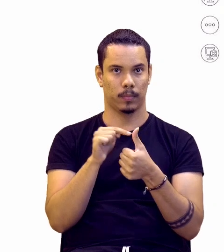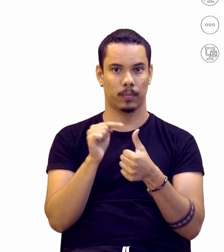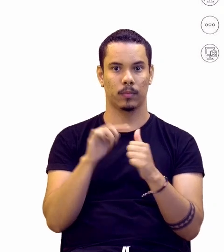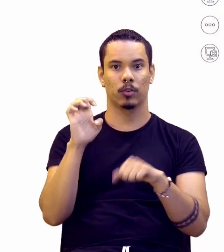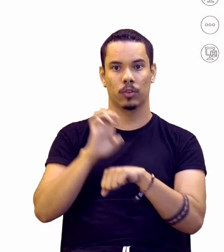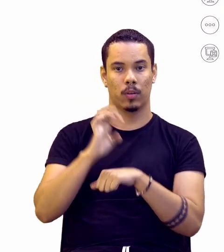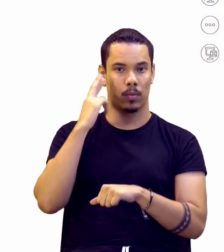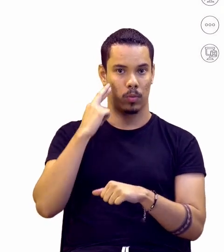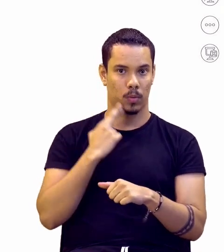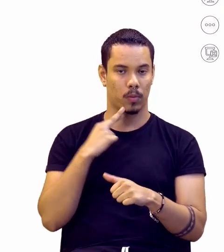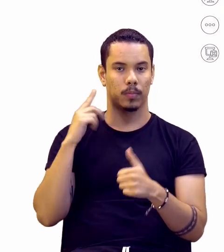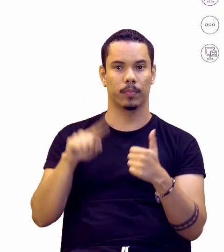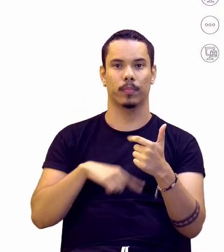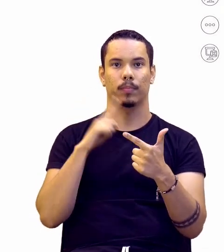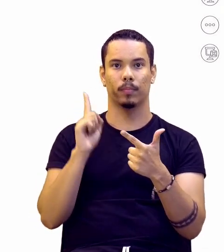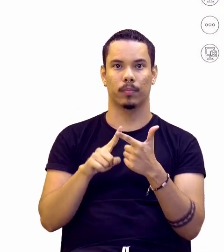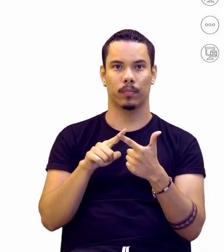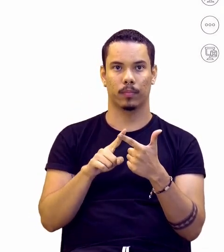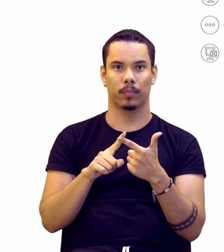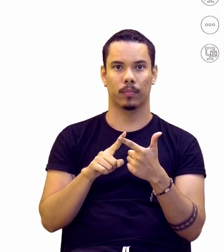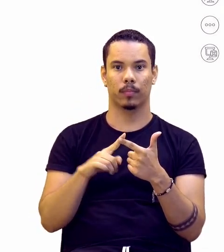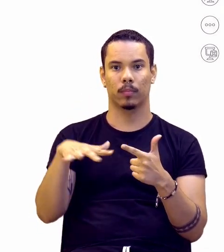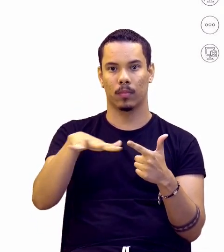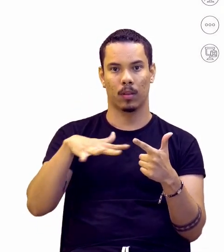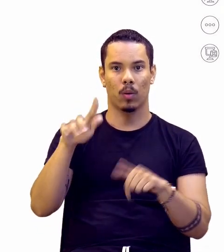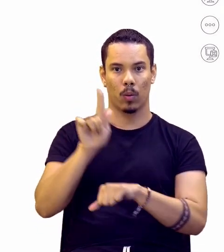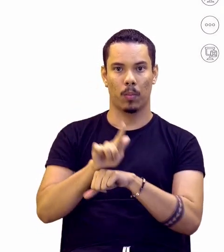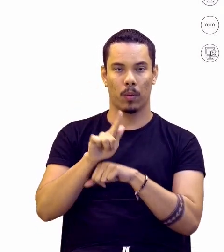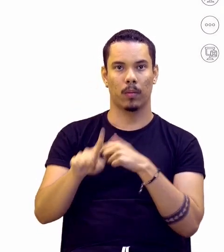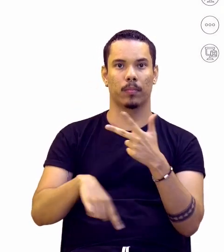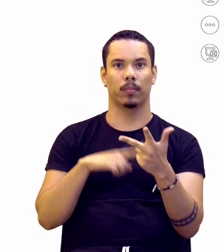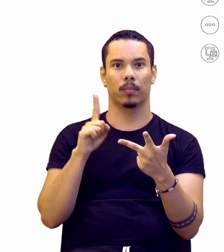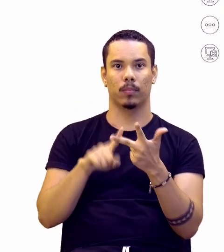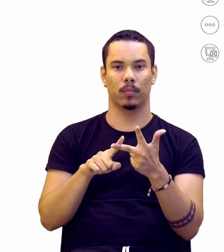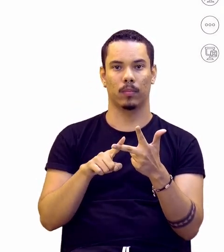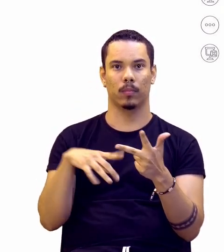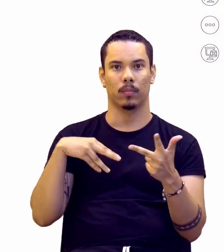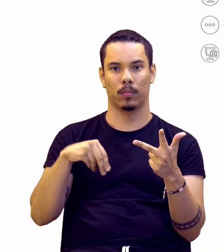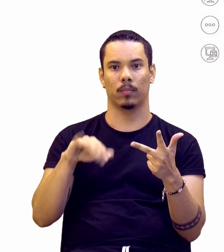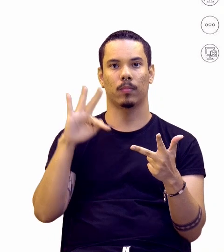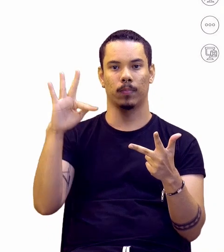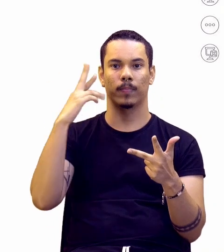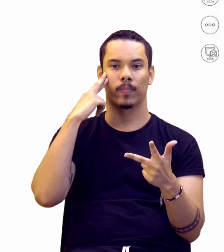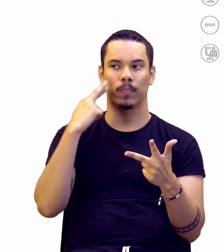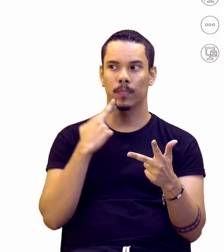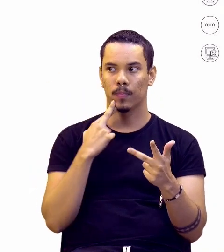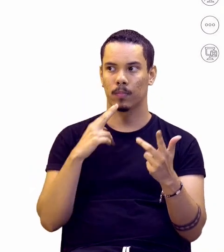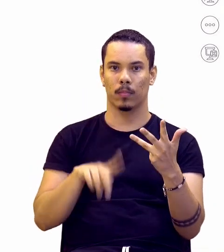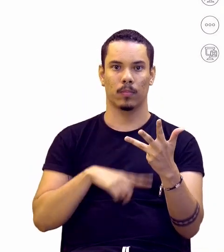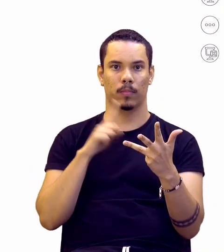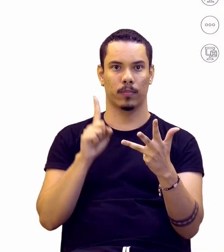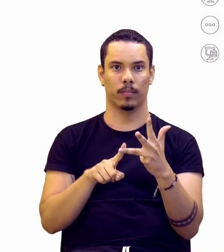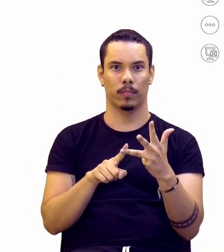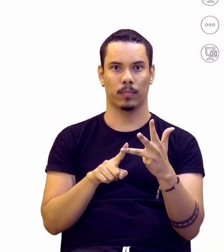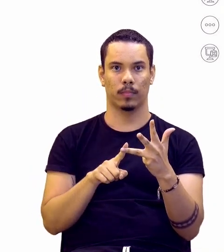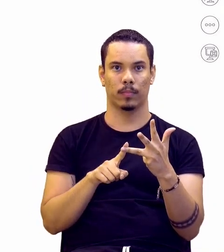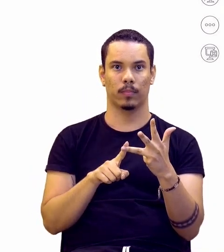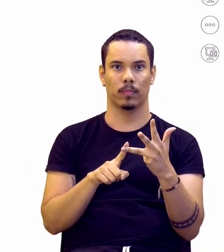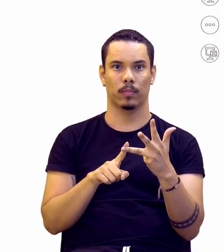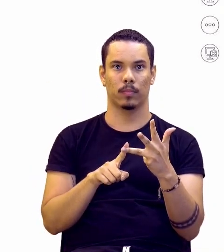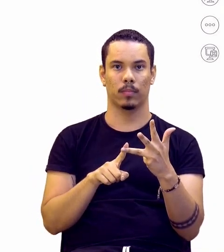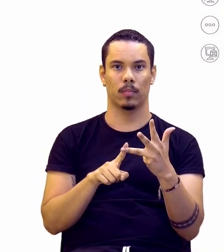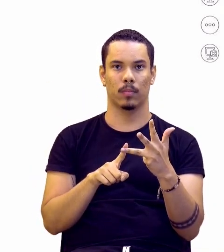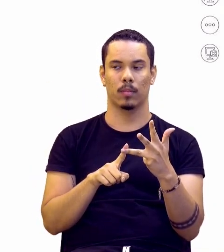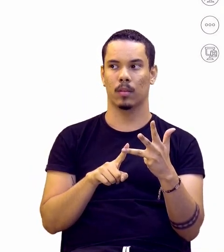de Rondônia. B, da região do Guaporé. C, território federal de Rondônia. Ou D,